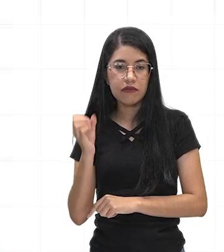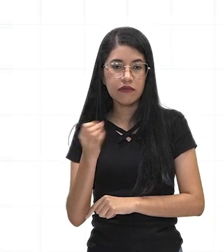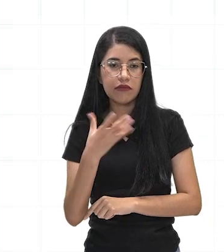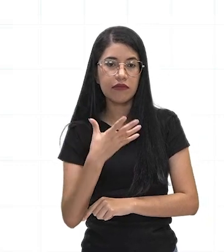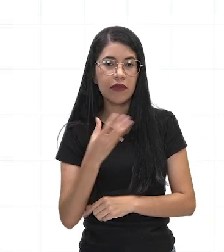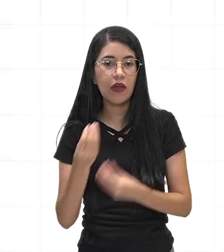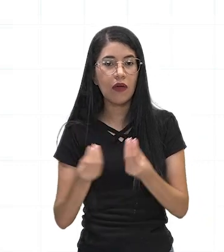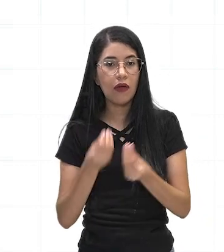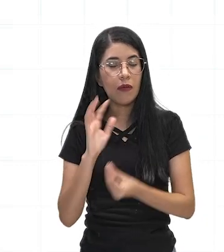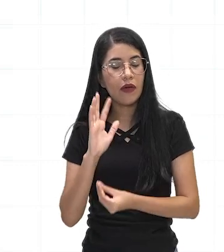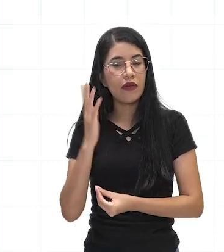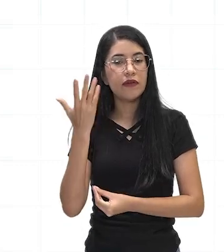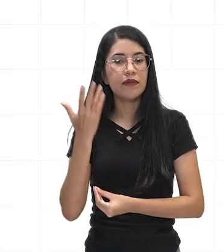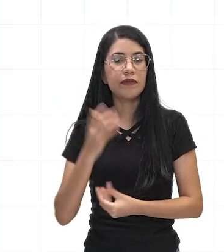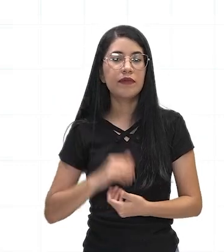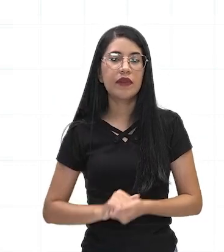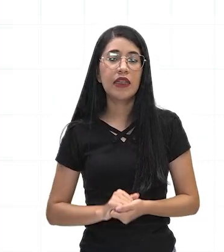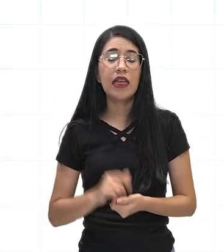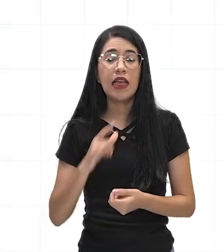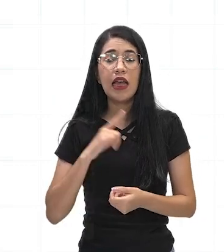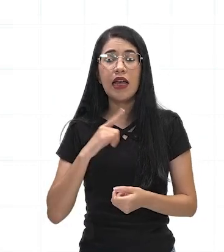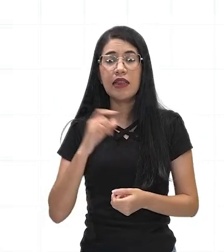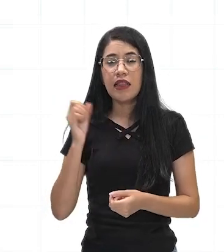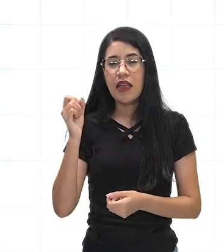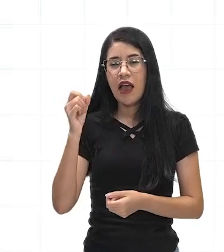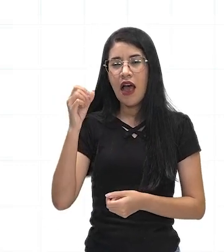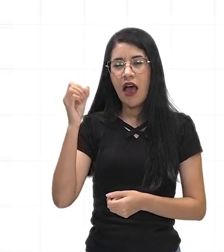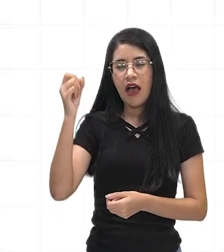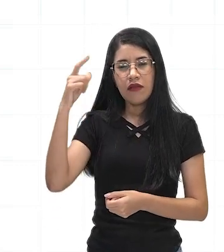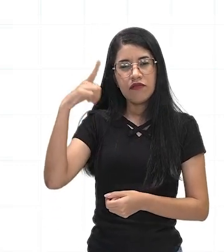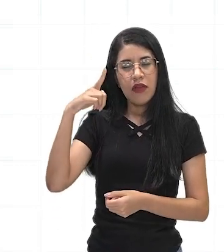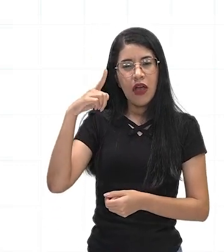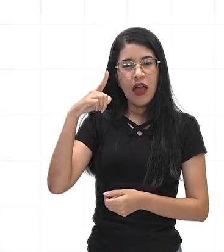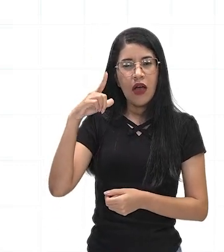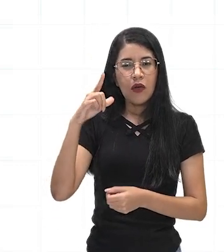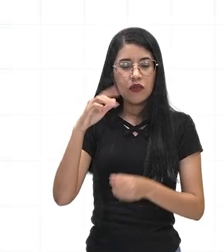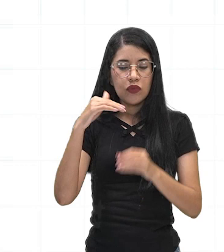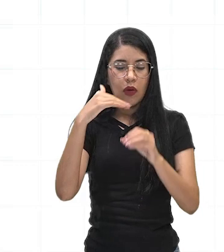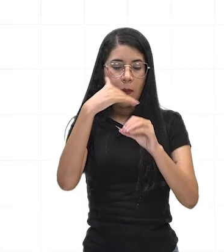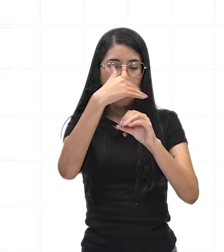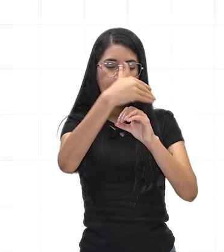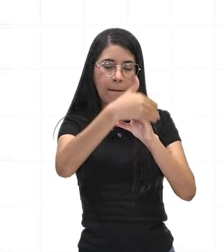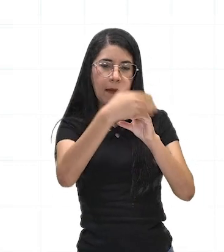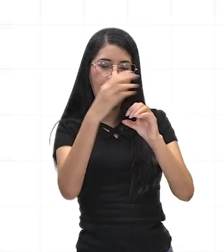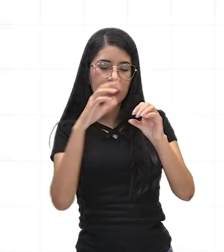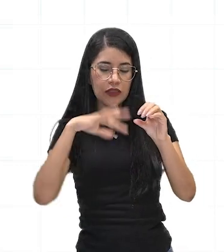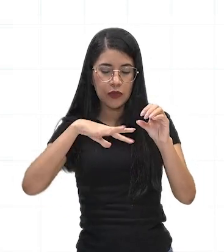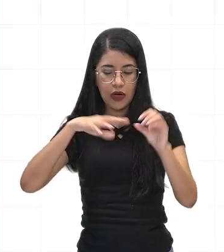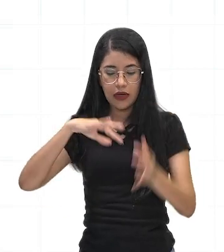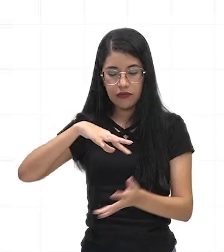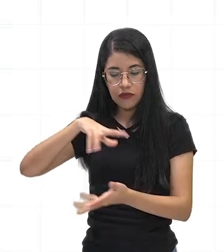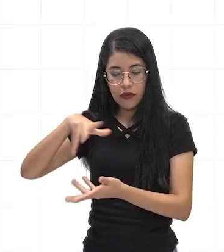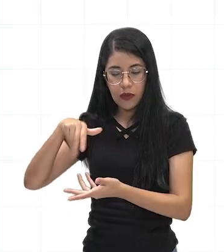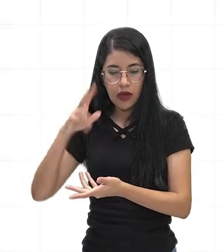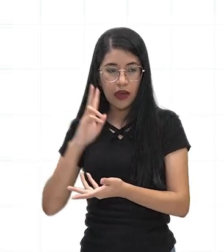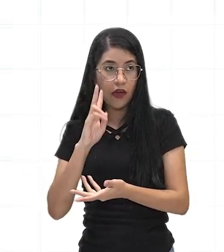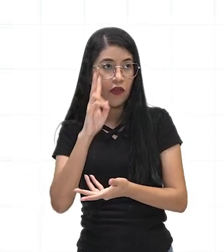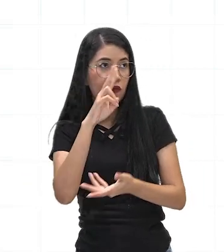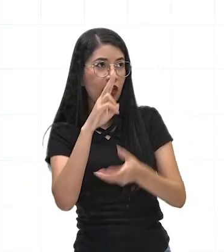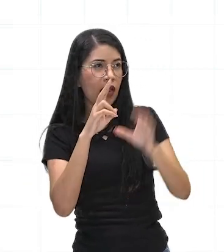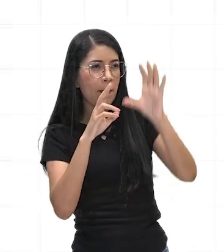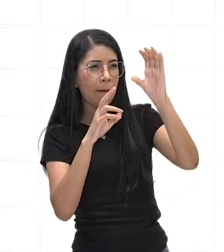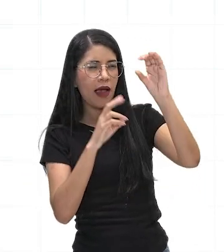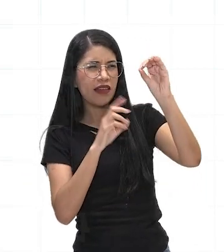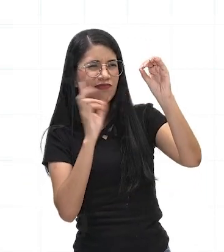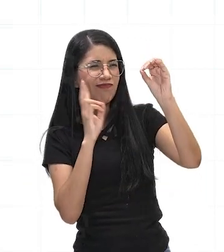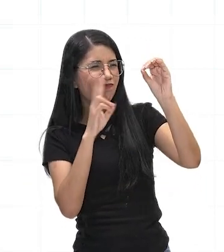lua nova. Nesse caso, a gente vai ter uma iluminação da lua somente do lado oposto ao visível da Terra. Nesse caso, a gente não